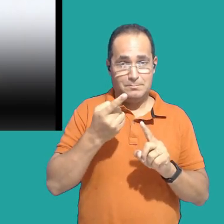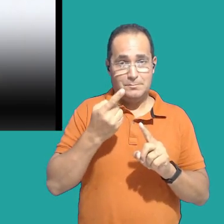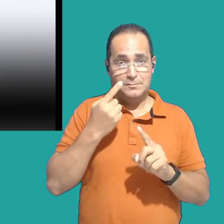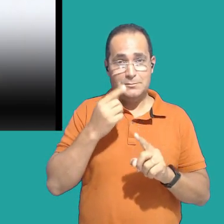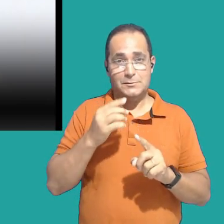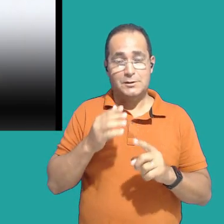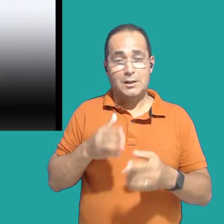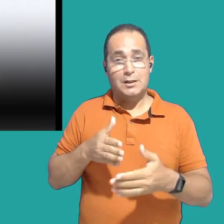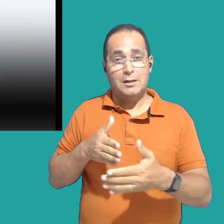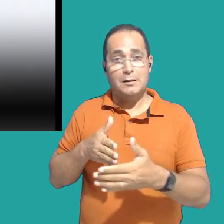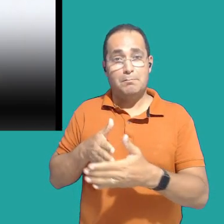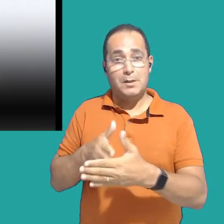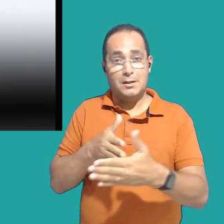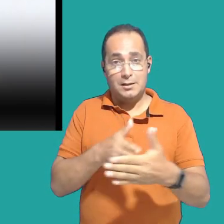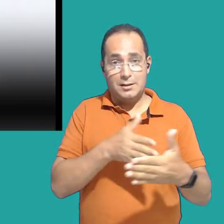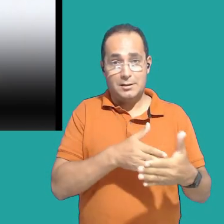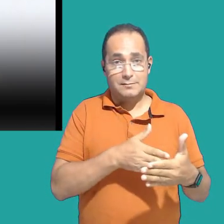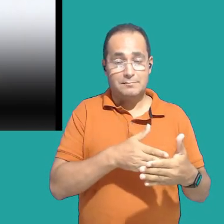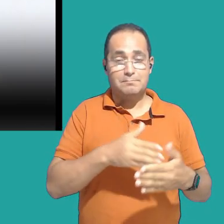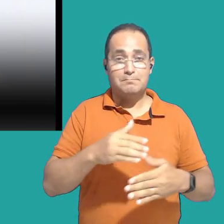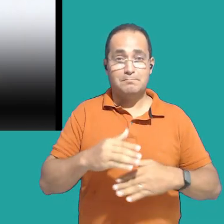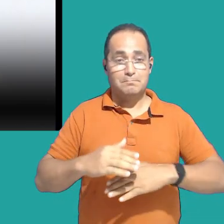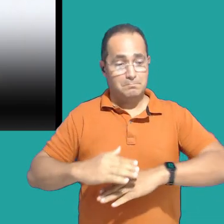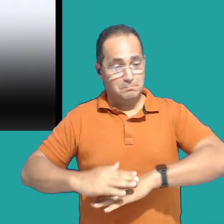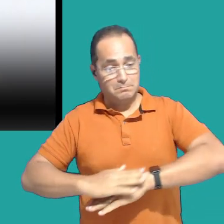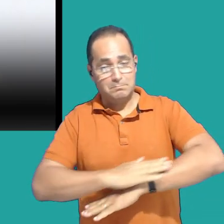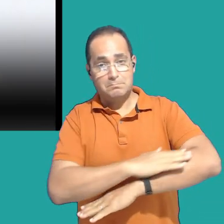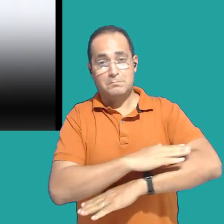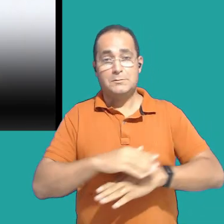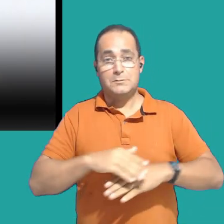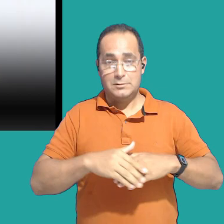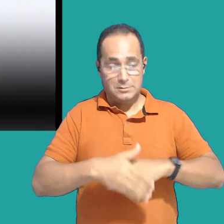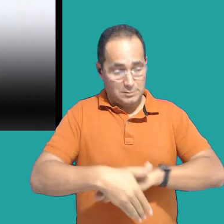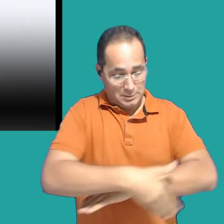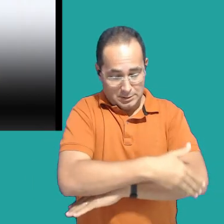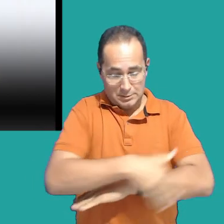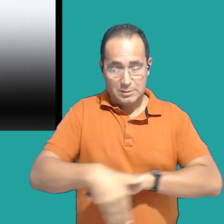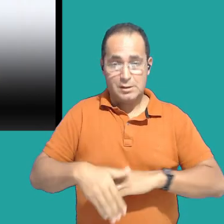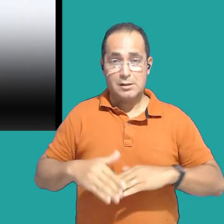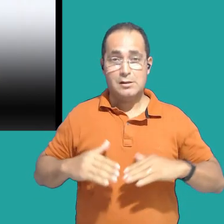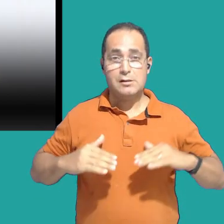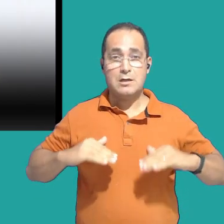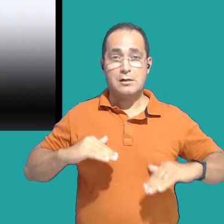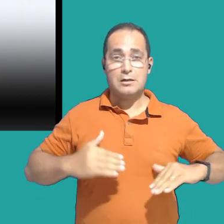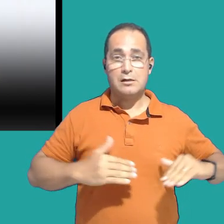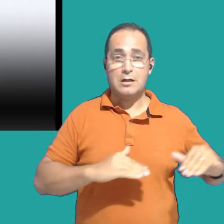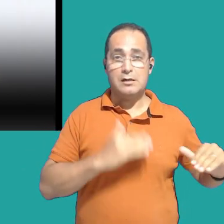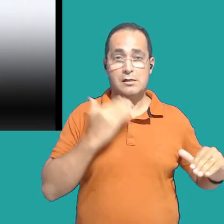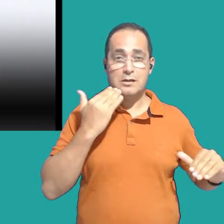com as barreiras tectônicas, né, arquitetônicas. Uhum. Então, calçadas